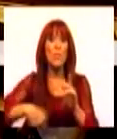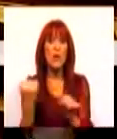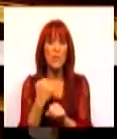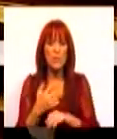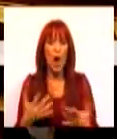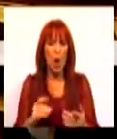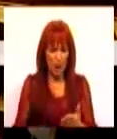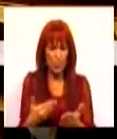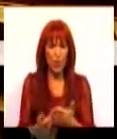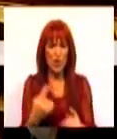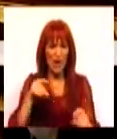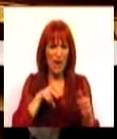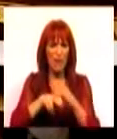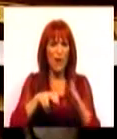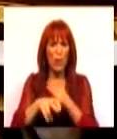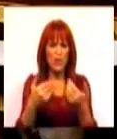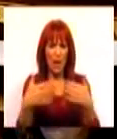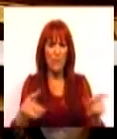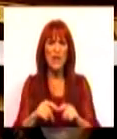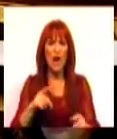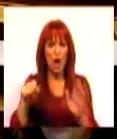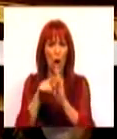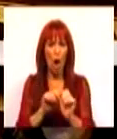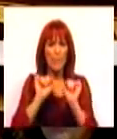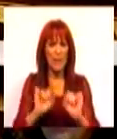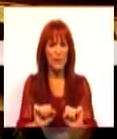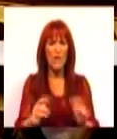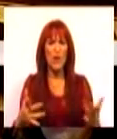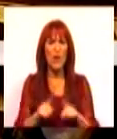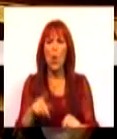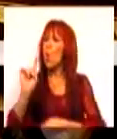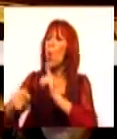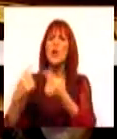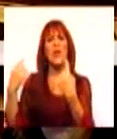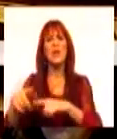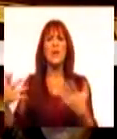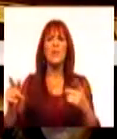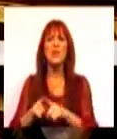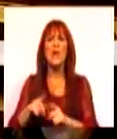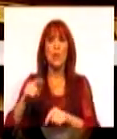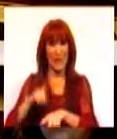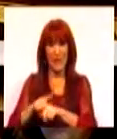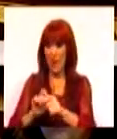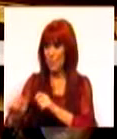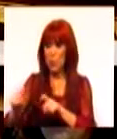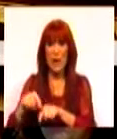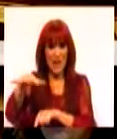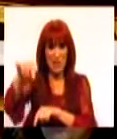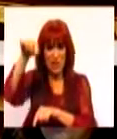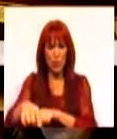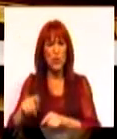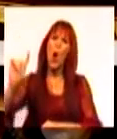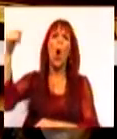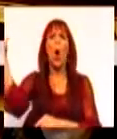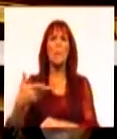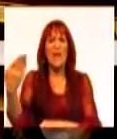agora é proposto que as vagas abertas para a norma travão não sejam para aqueles que estiveram naquele tempo, naquele sítio e que deviam